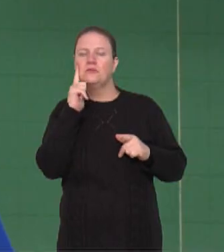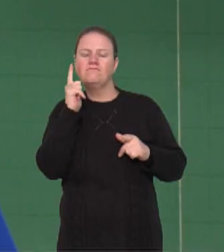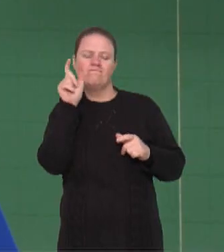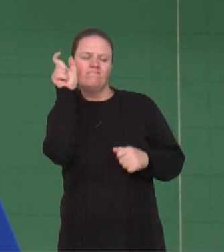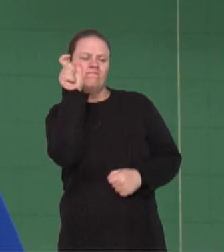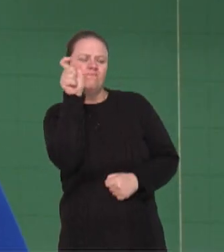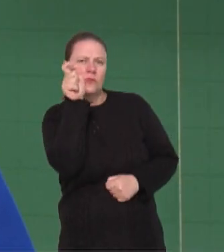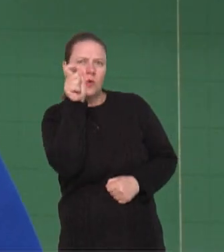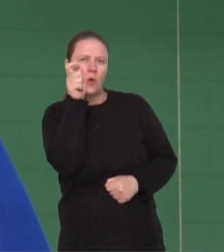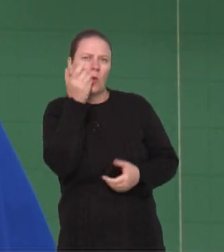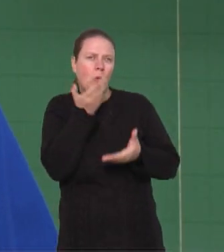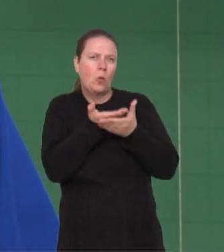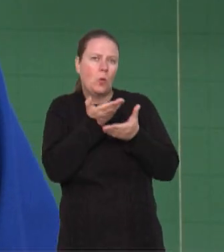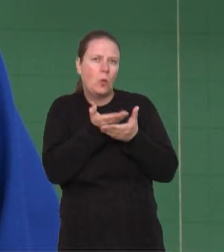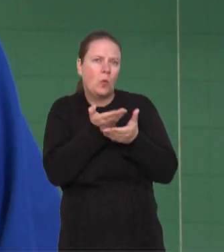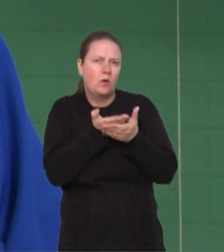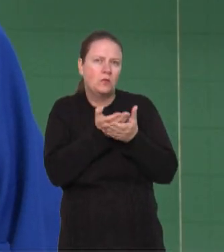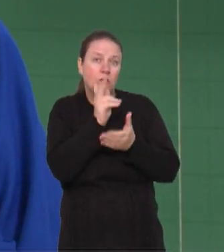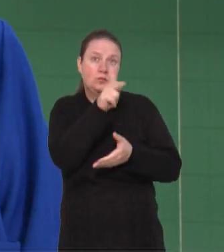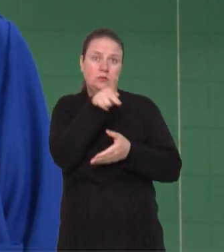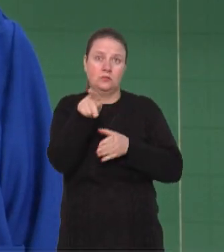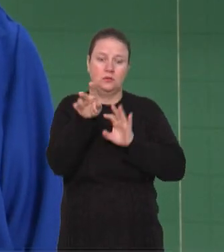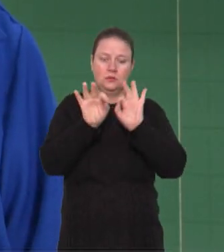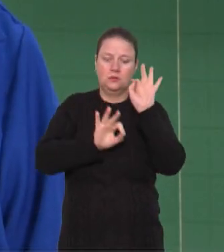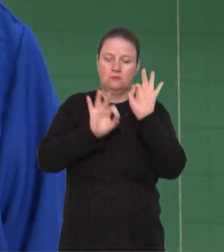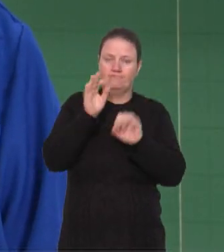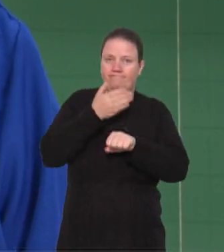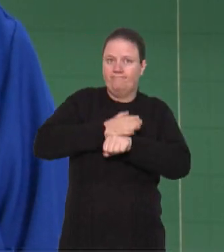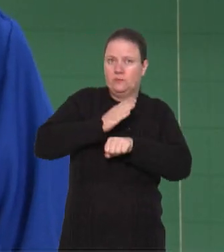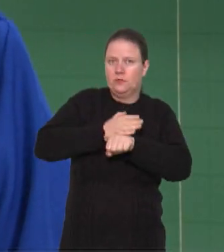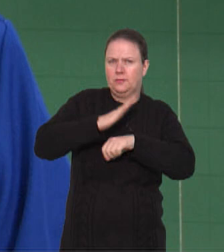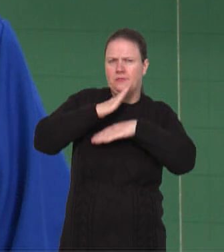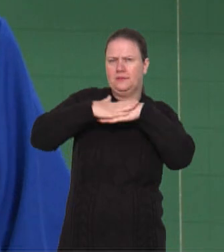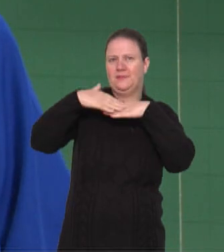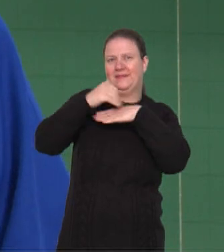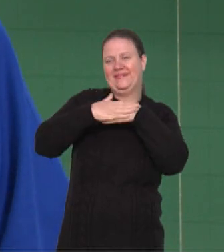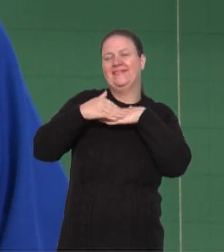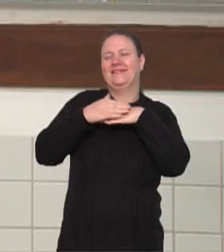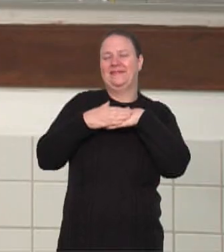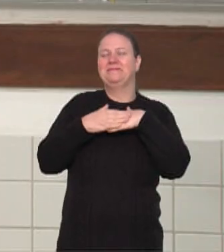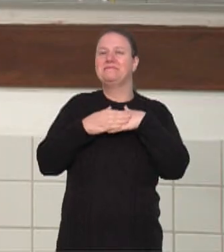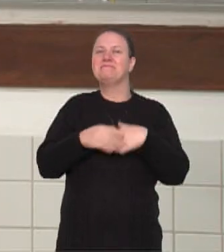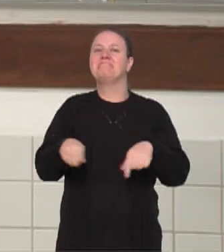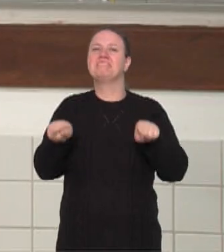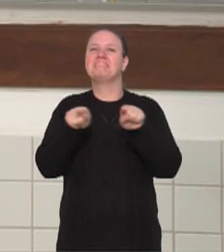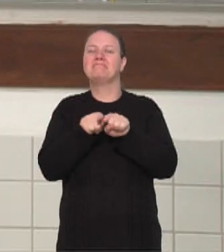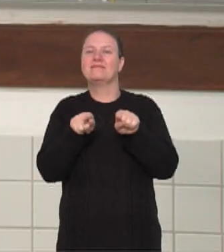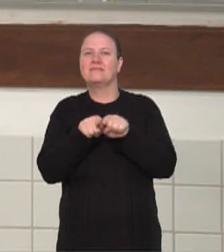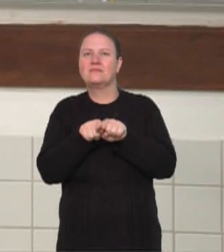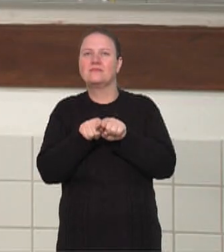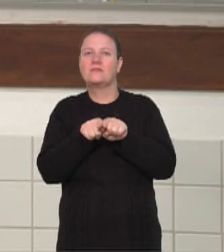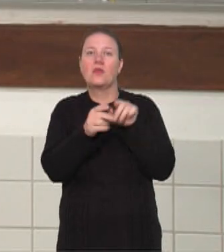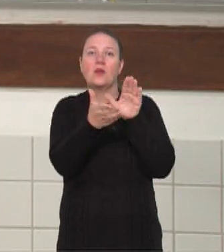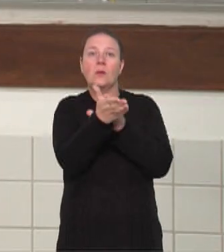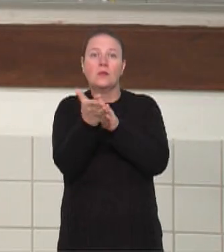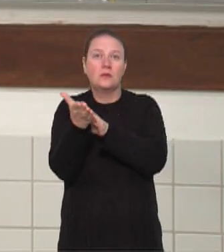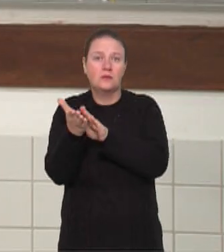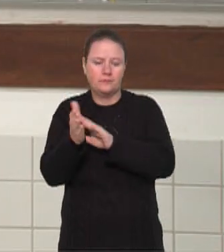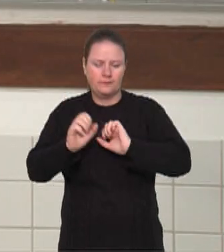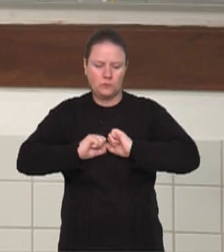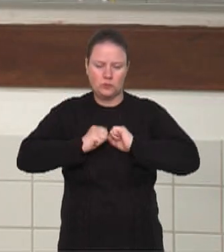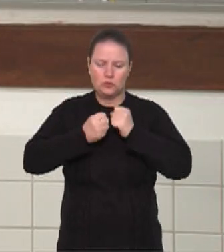as videoaulas que os professores têm organizado para vocês com muito carinho, né? E meus parabéns pela